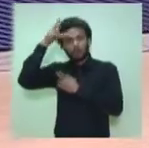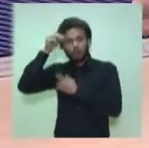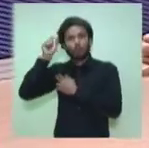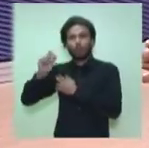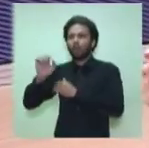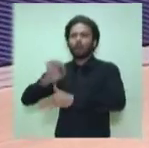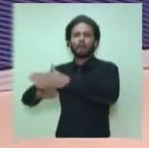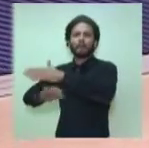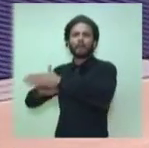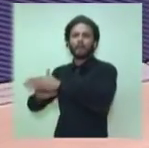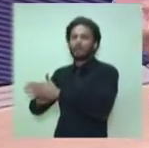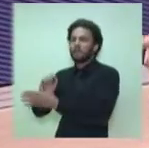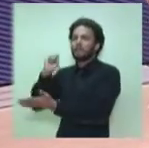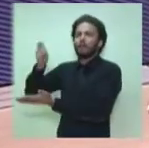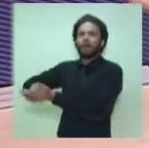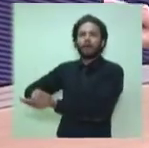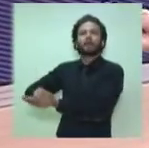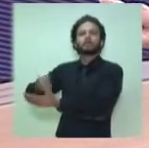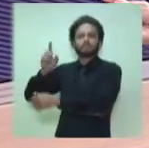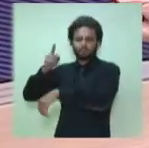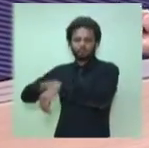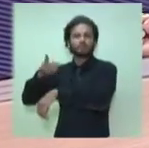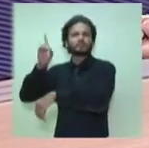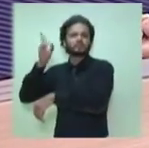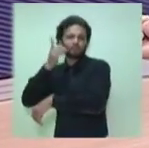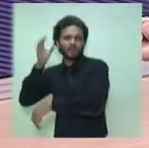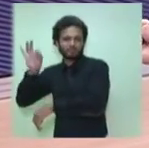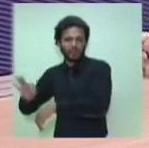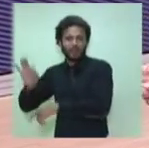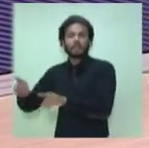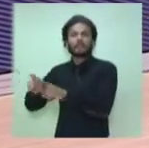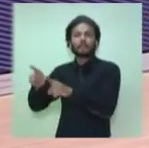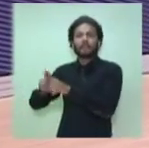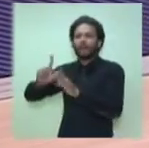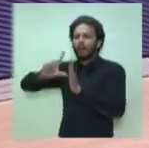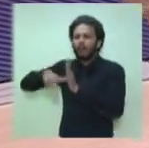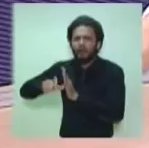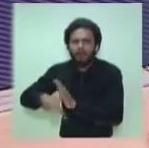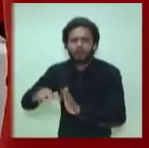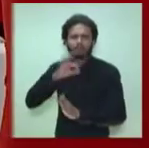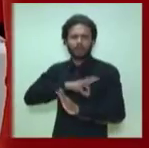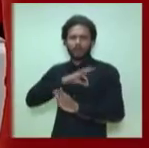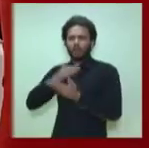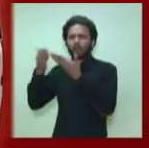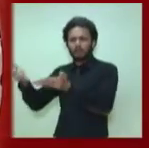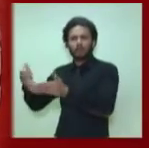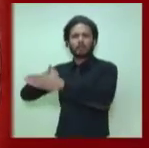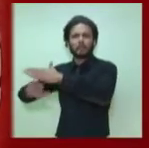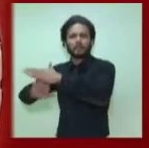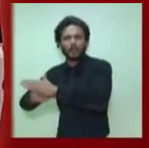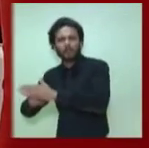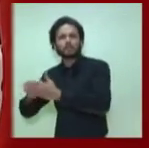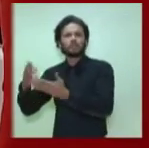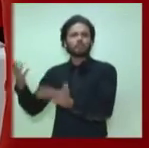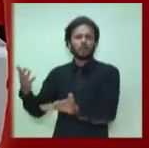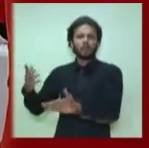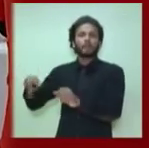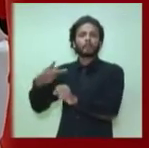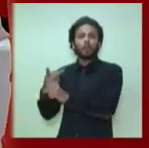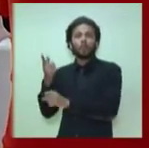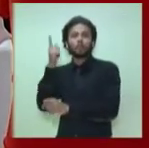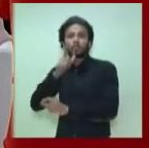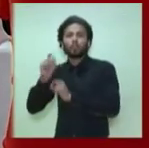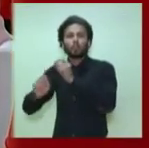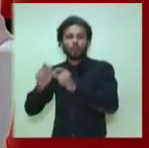fornecedores. Pagar em dia, não deixar atrasar salário de servidores terceirizados para que esse dinheiro possa girar no mercado, principalmente